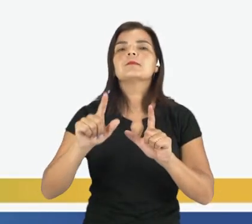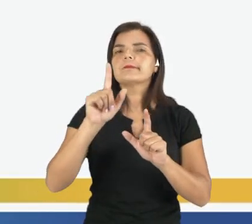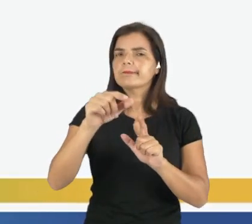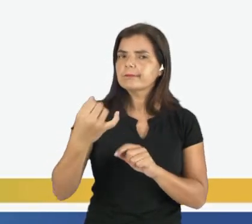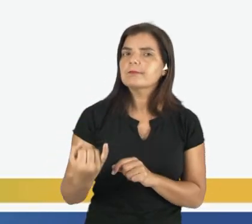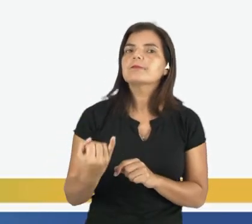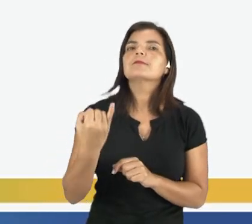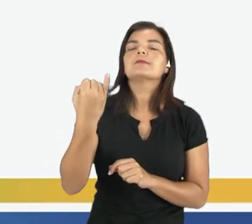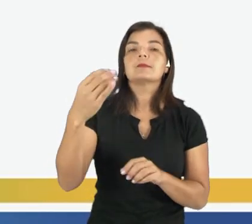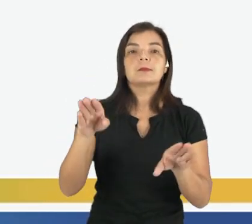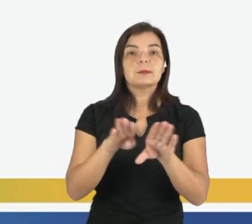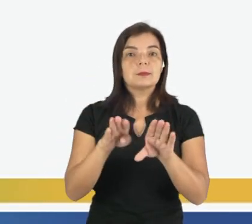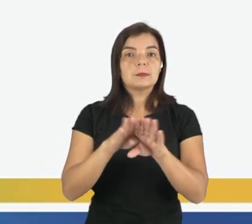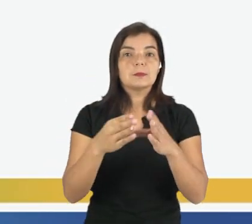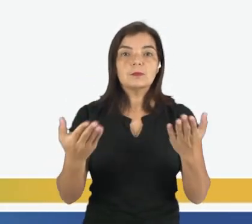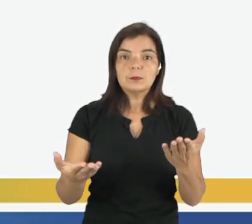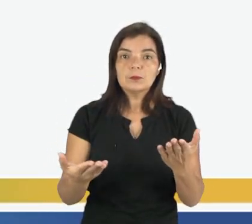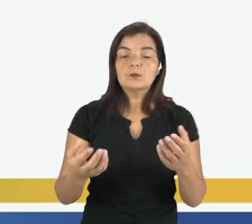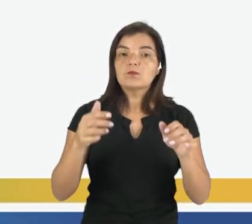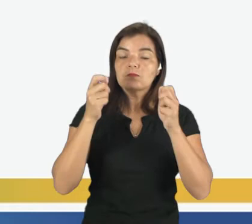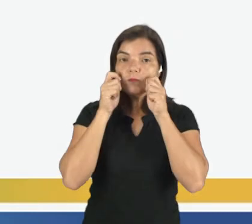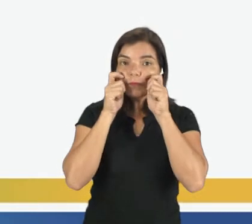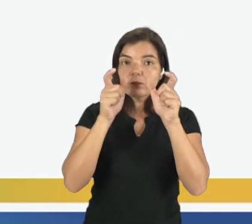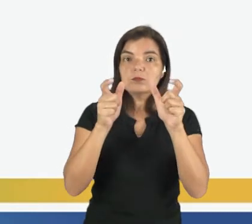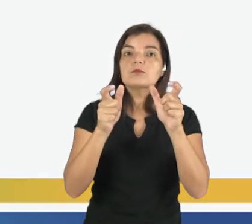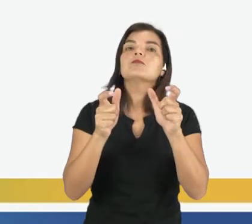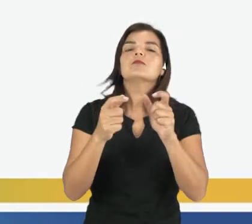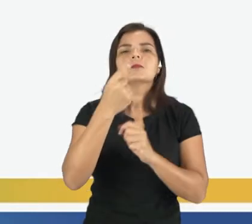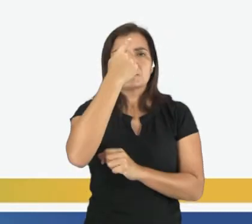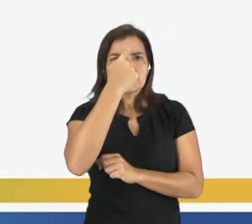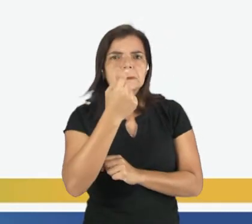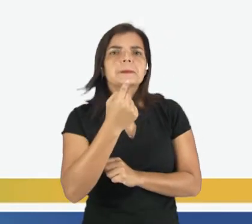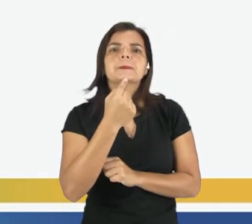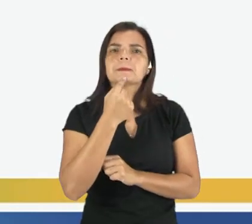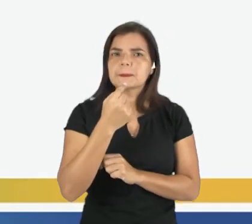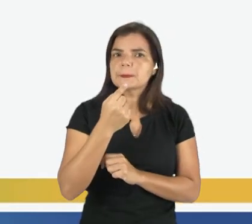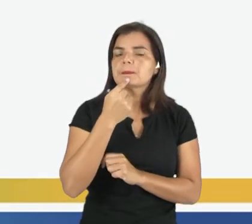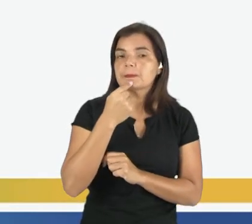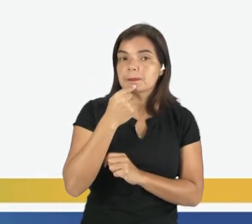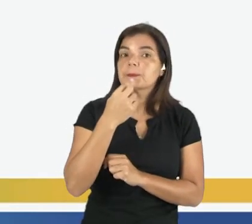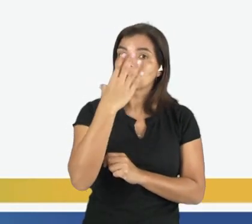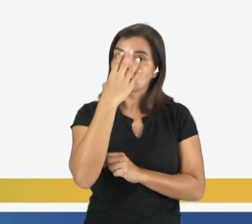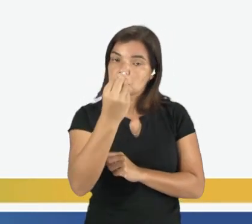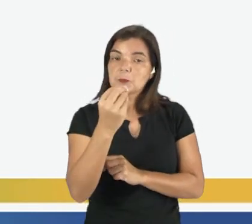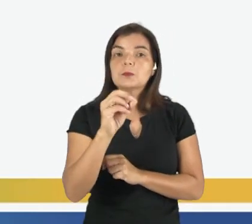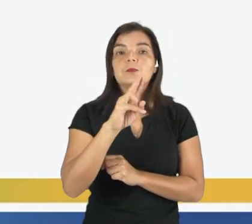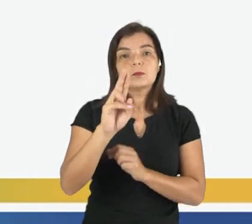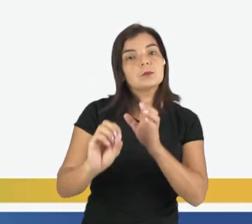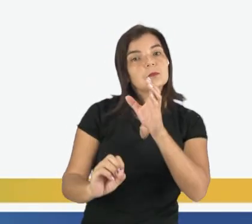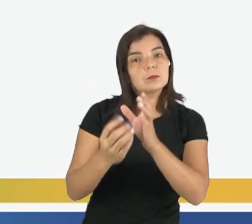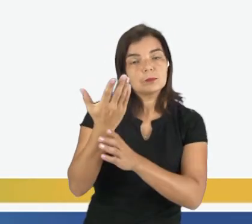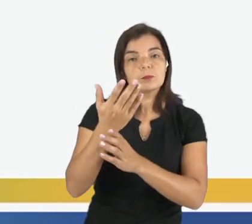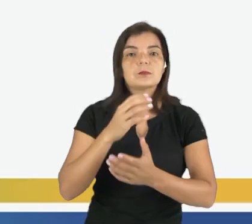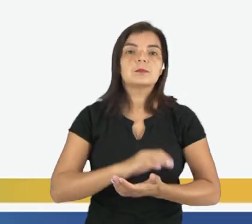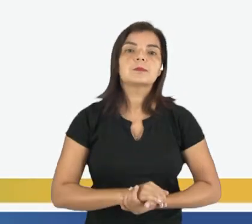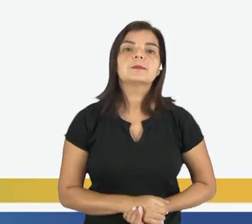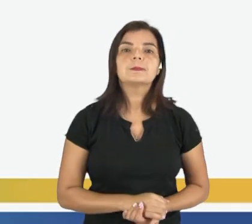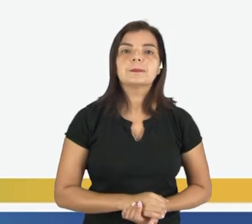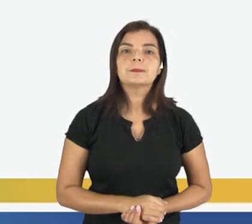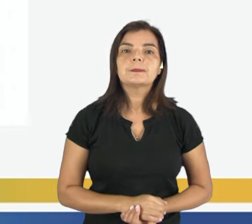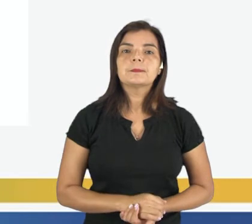parte importante também, porque afinal nos chama a atenção, quando tem foto e imagem daquele fato, acontecimento ali,